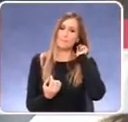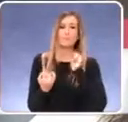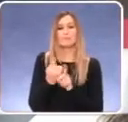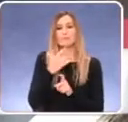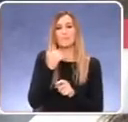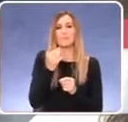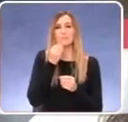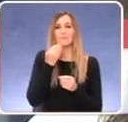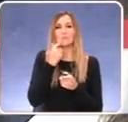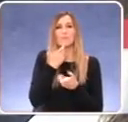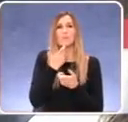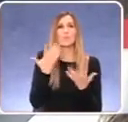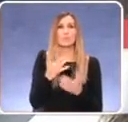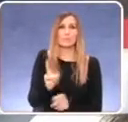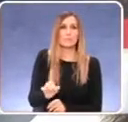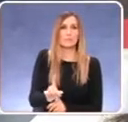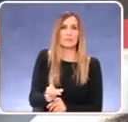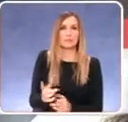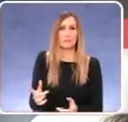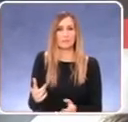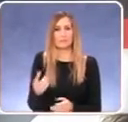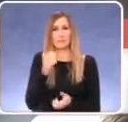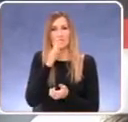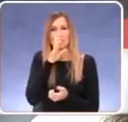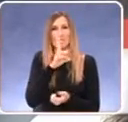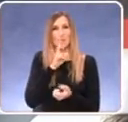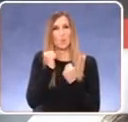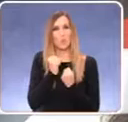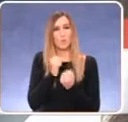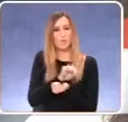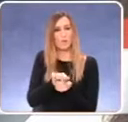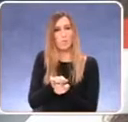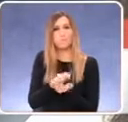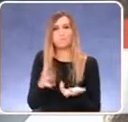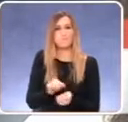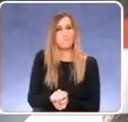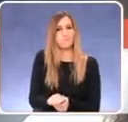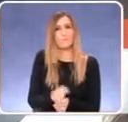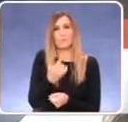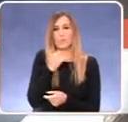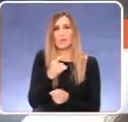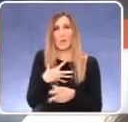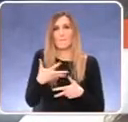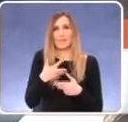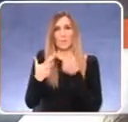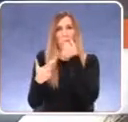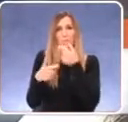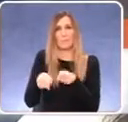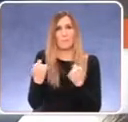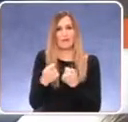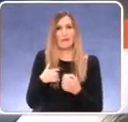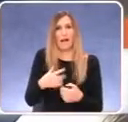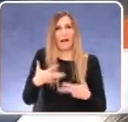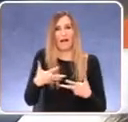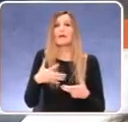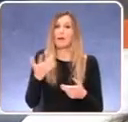comer todo o tipo de alimentos. Alimentos mais duros não posso comer, não posso, porque tenho medo da prótese partir, porque já